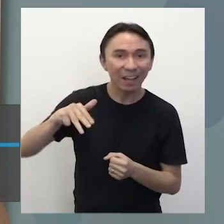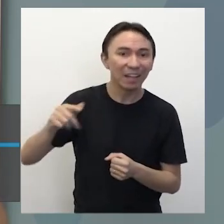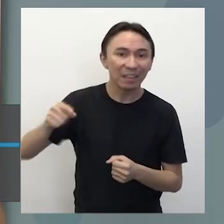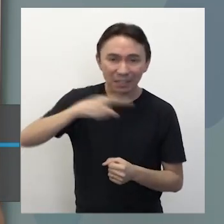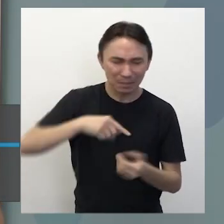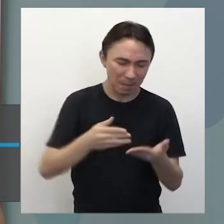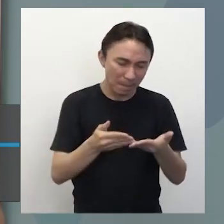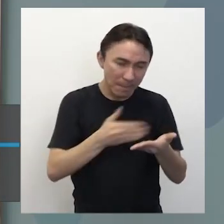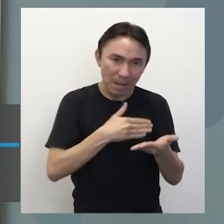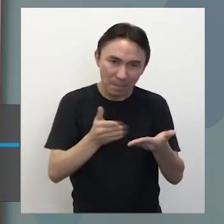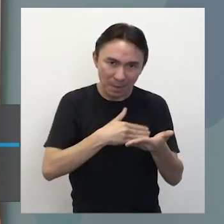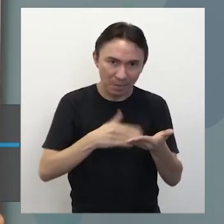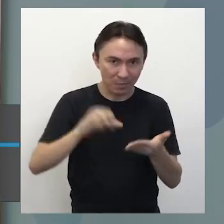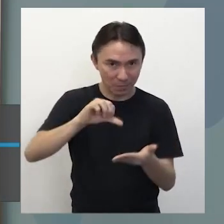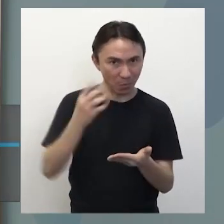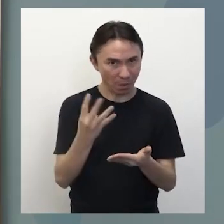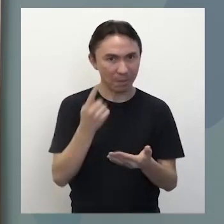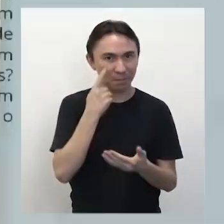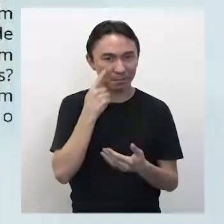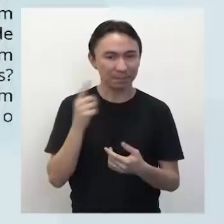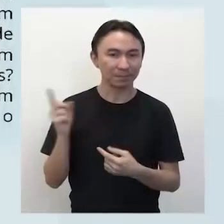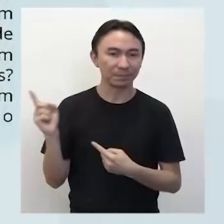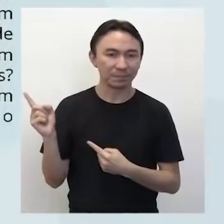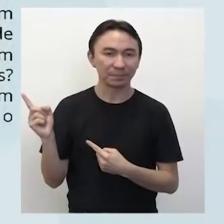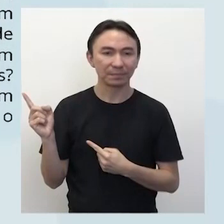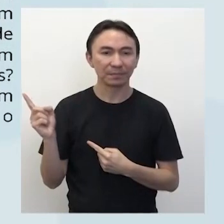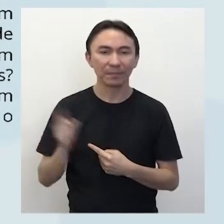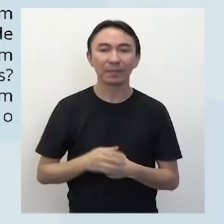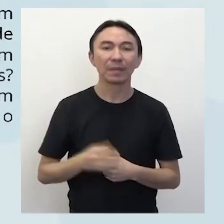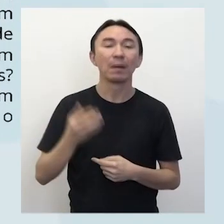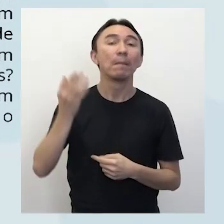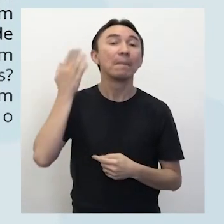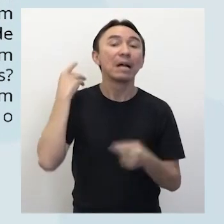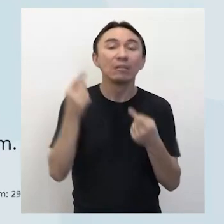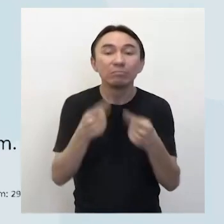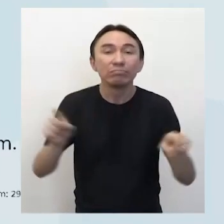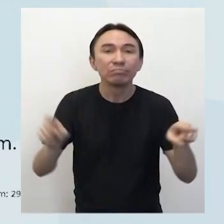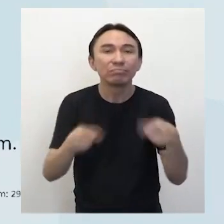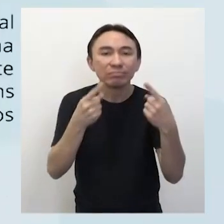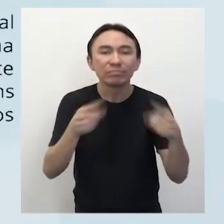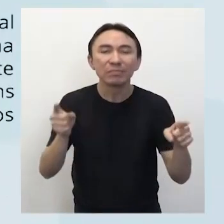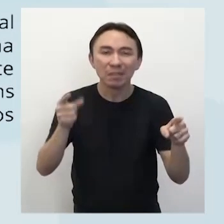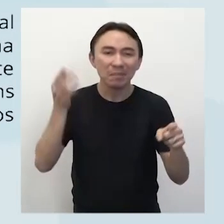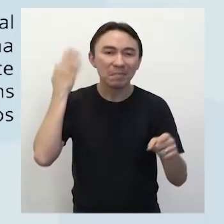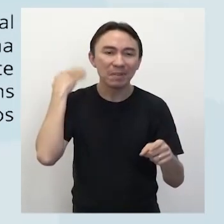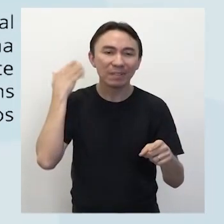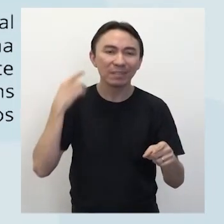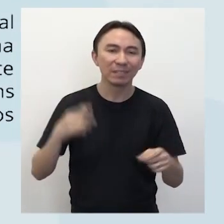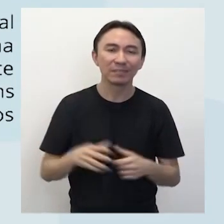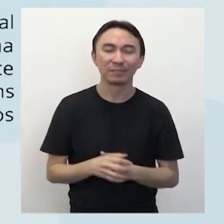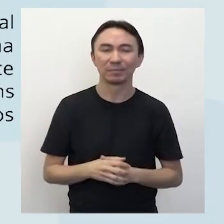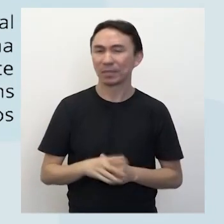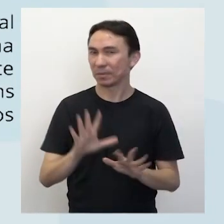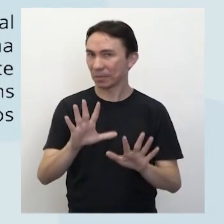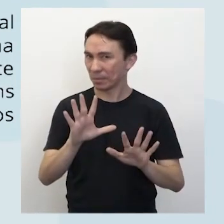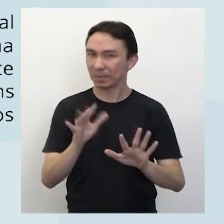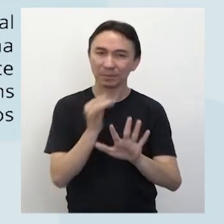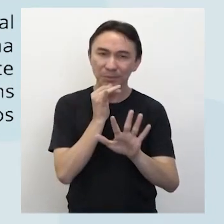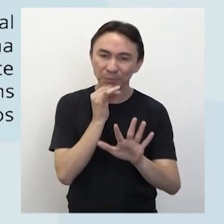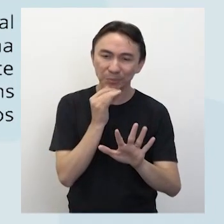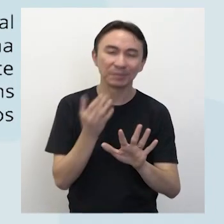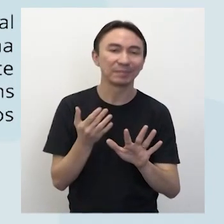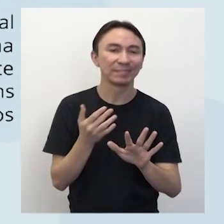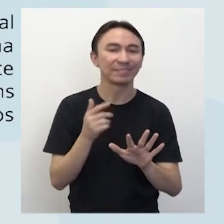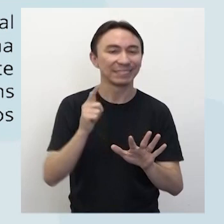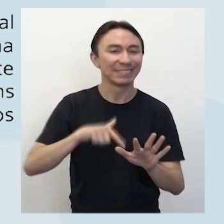94 ainda, acompanhe na tela. As cantigas na literatura trovadoresca tinham... opa, não era esse? É esse aqui. Opa, vamos lá de